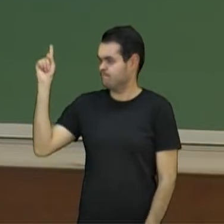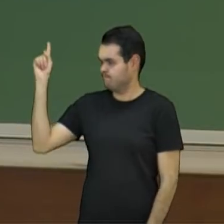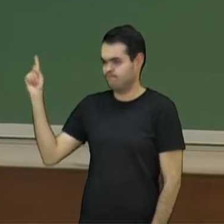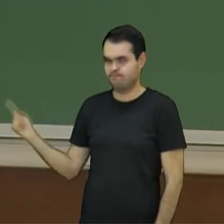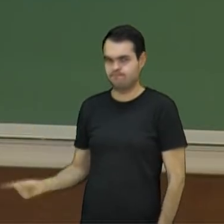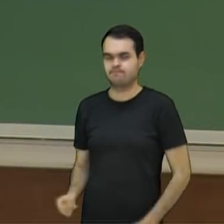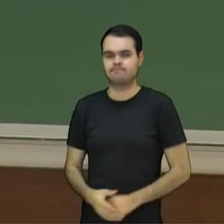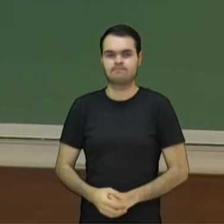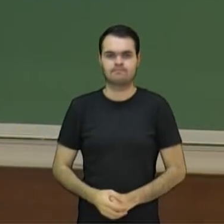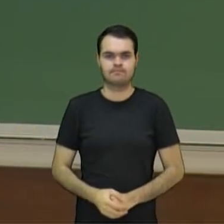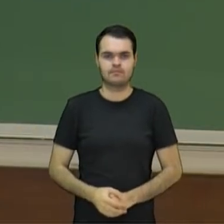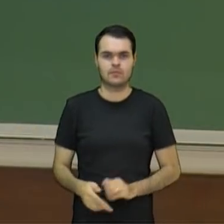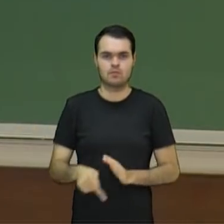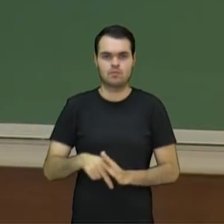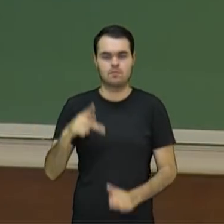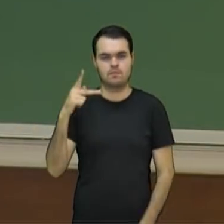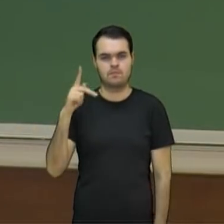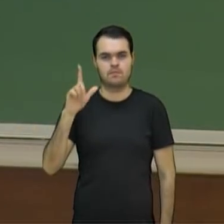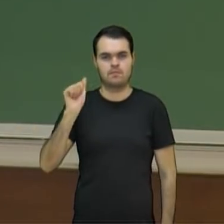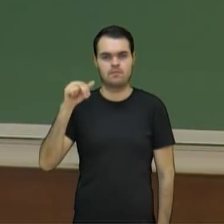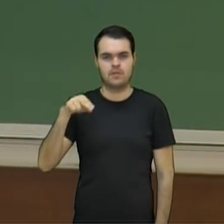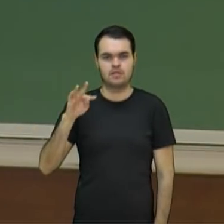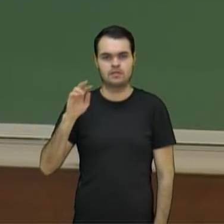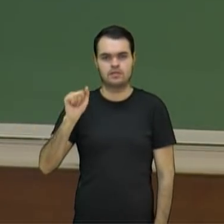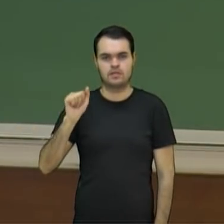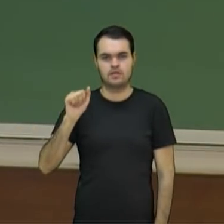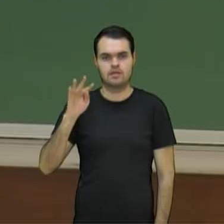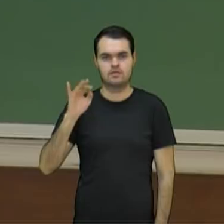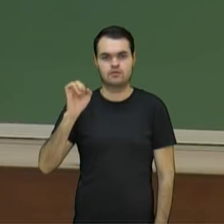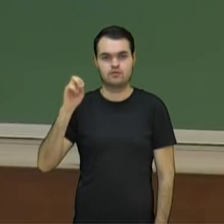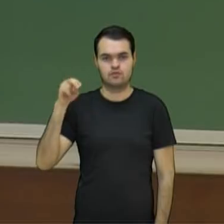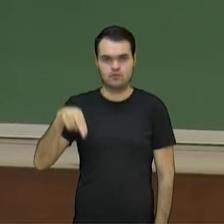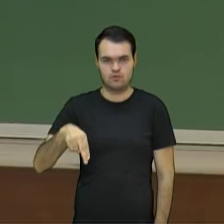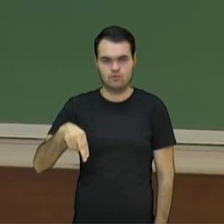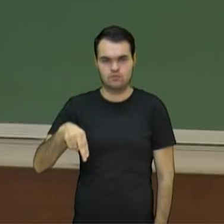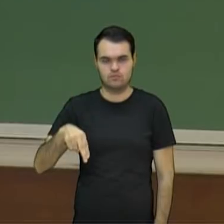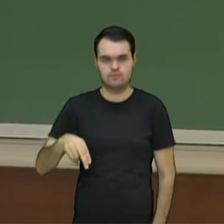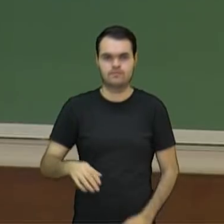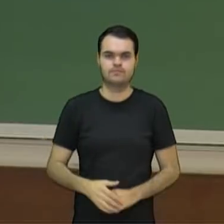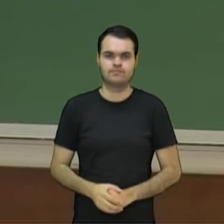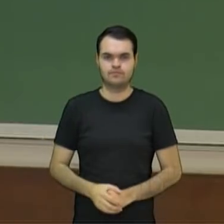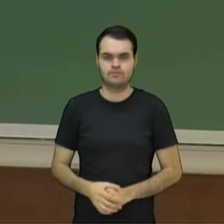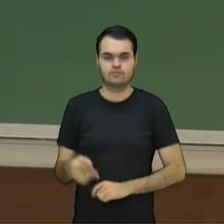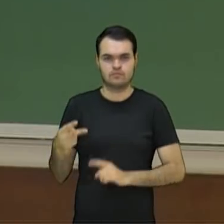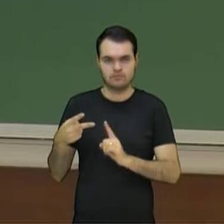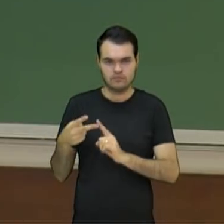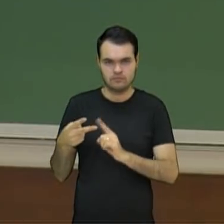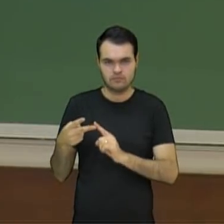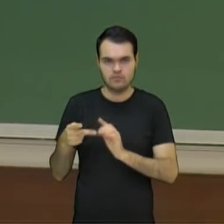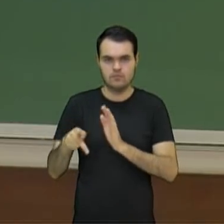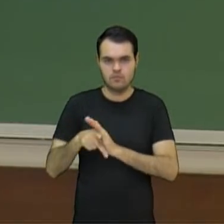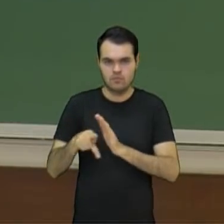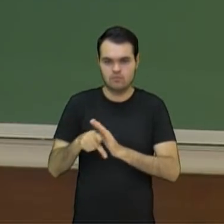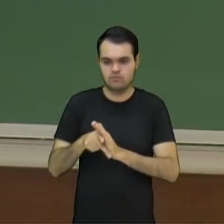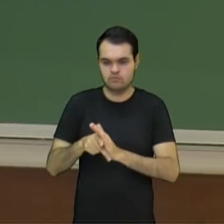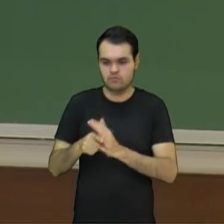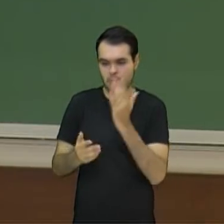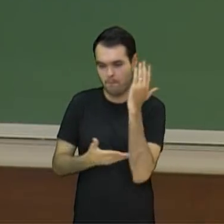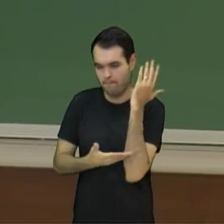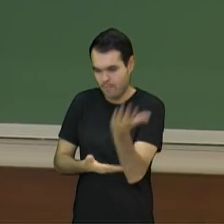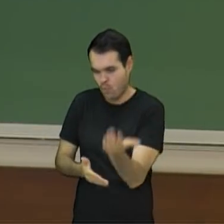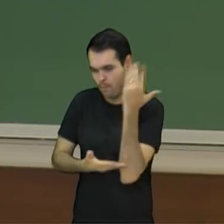é o sistema de plantation, o sistema de roça ou agricultura itinerante e